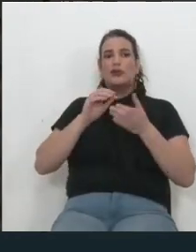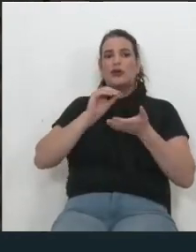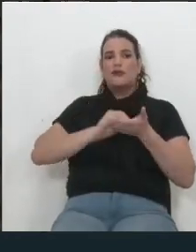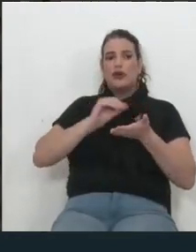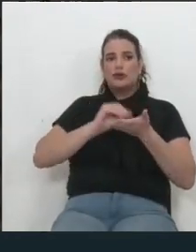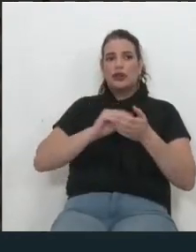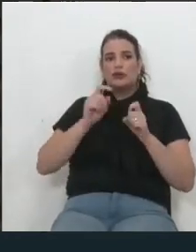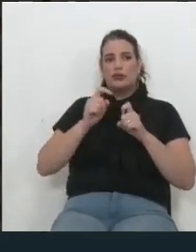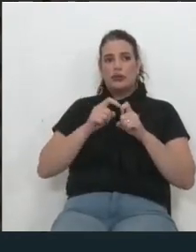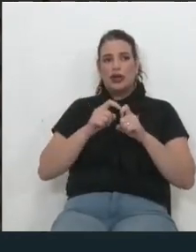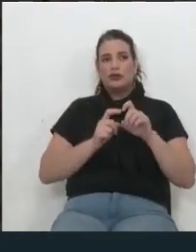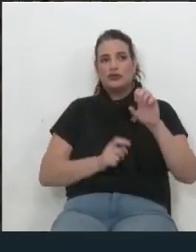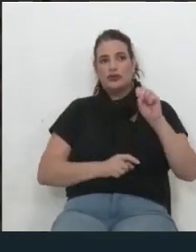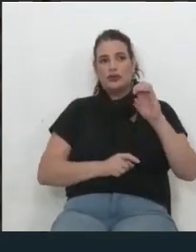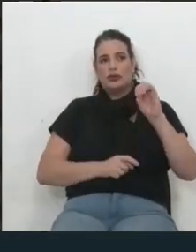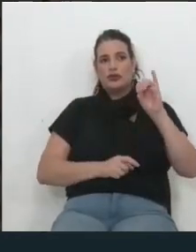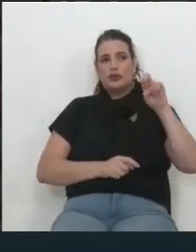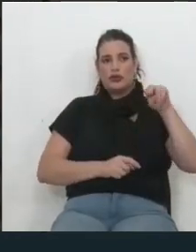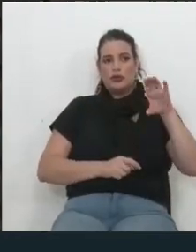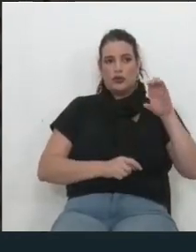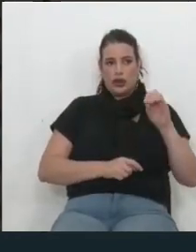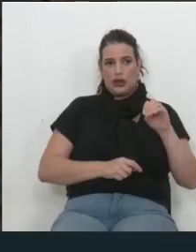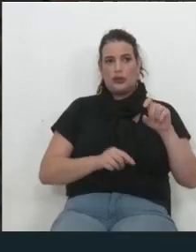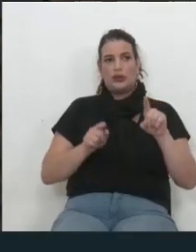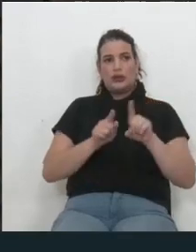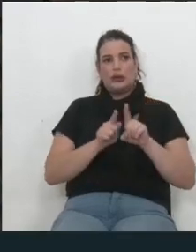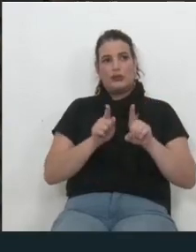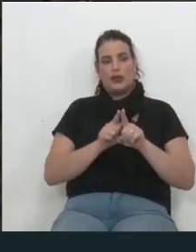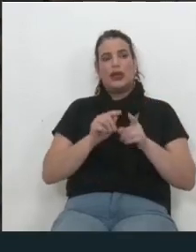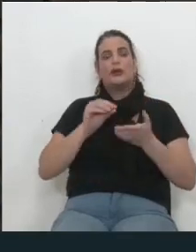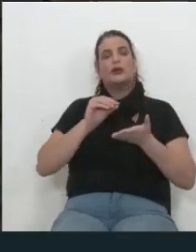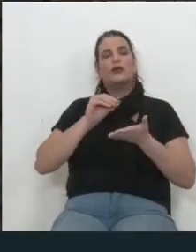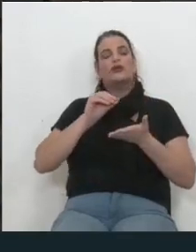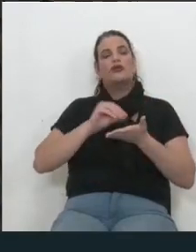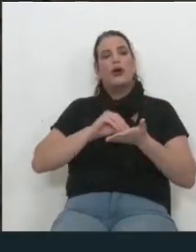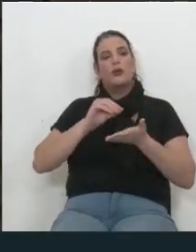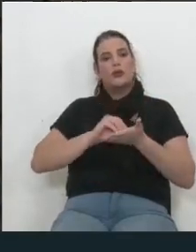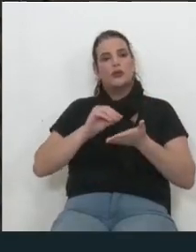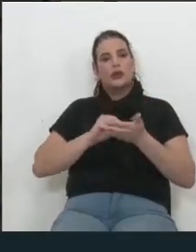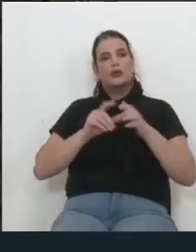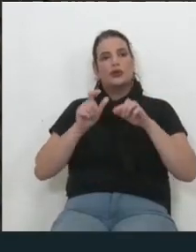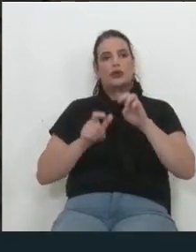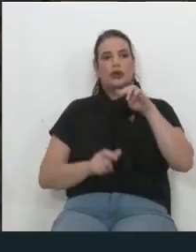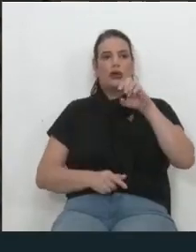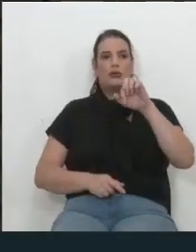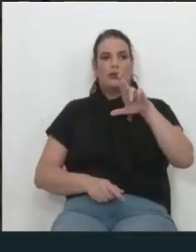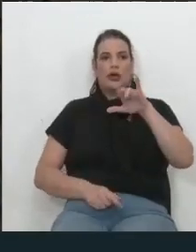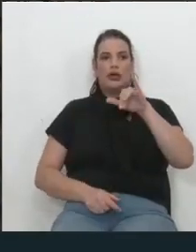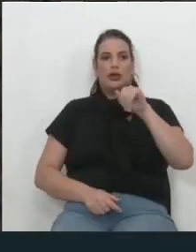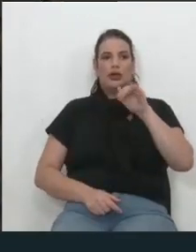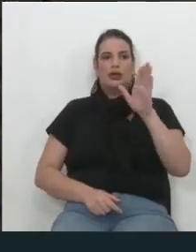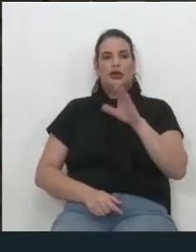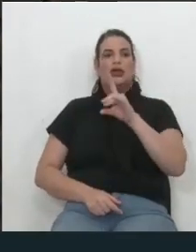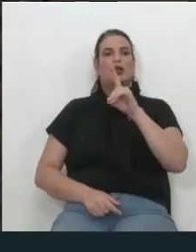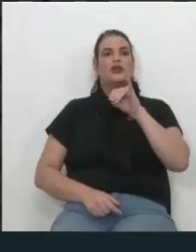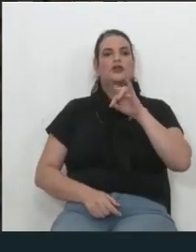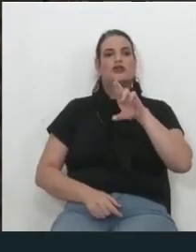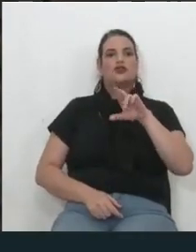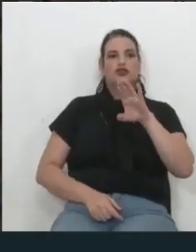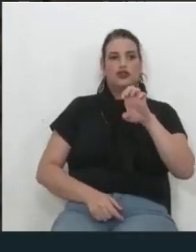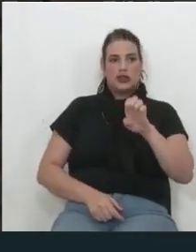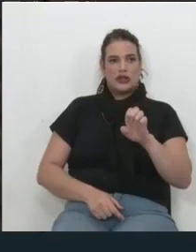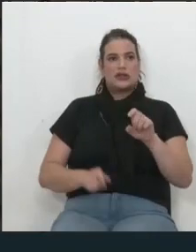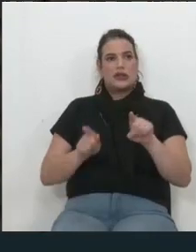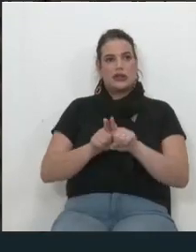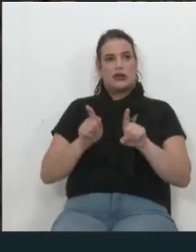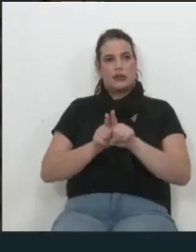na Soinco e também no pronto atendimento Maria Dirce, que eu também gostaria de receber